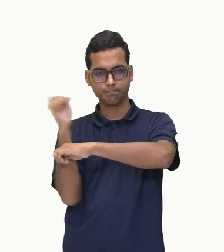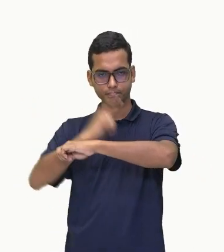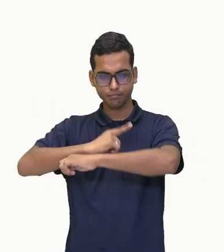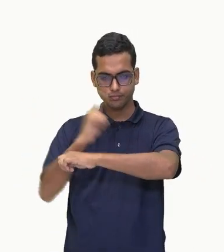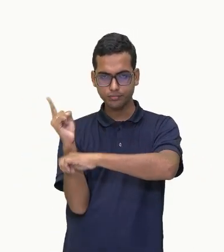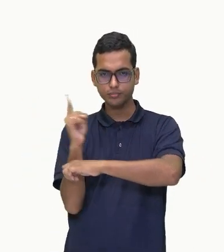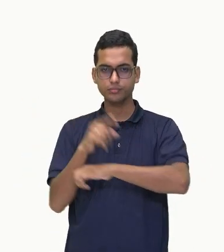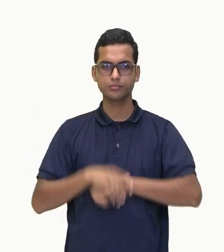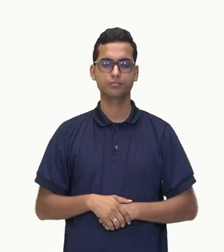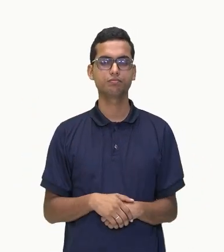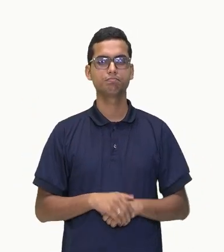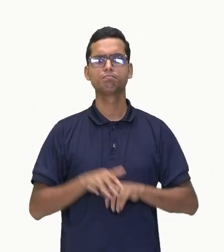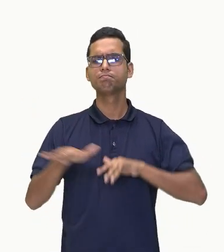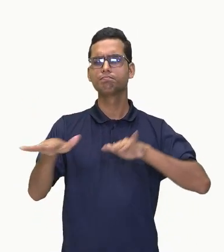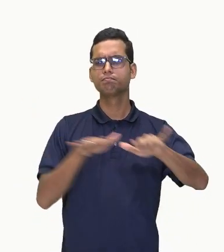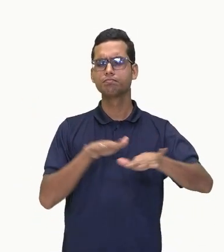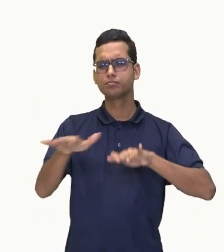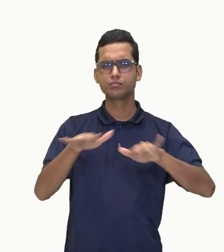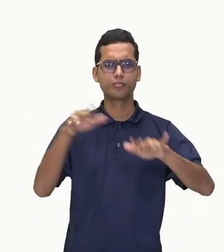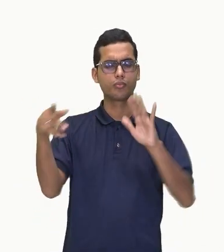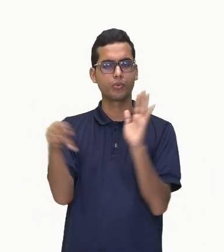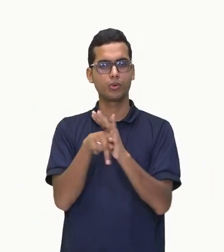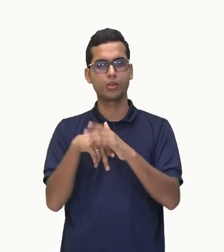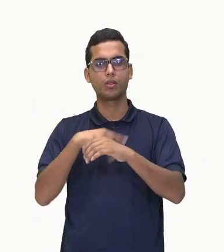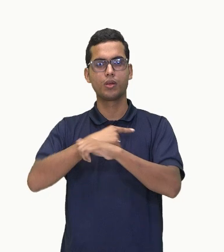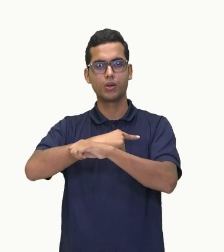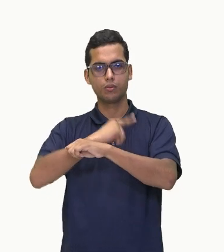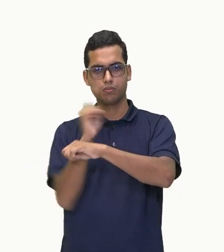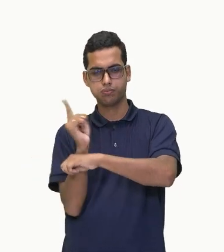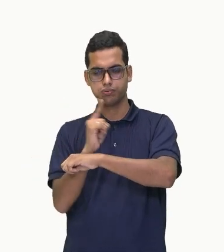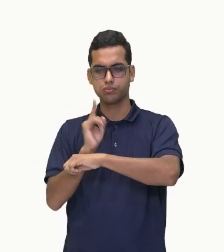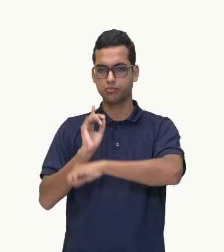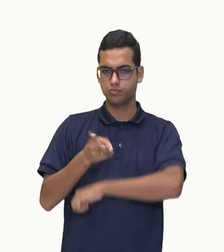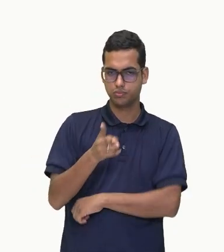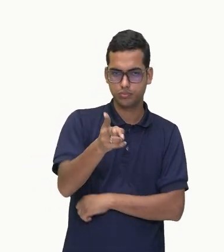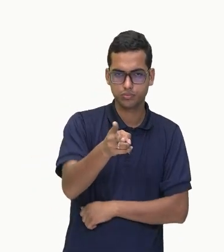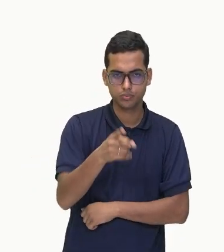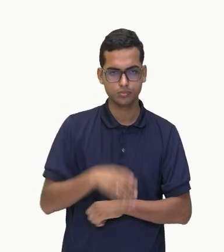Movimento uniforme, MU, é quando uma partícula